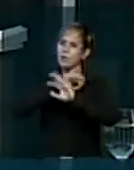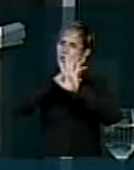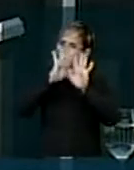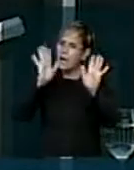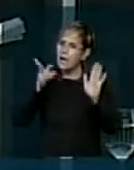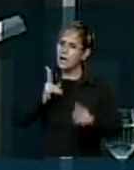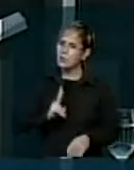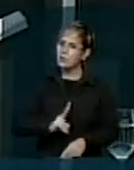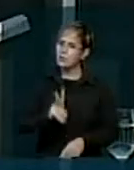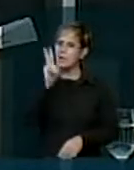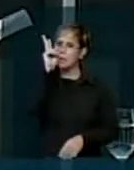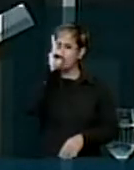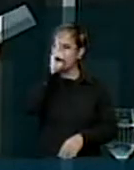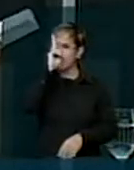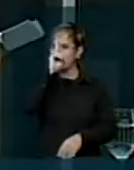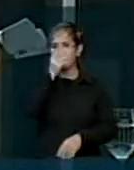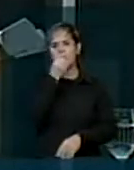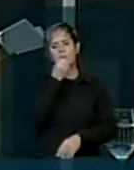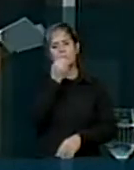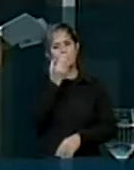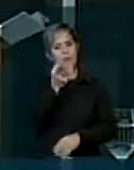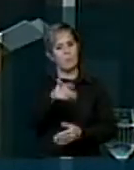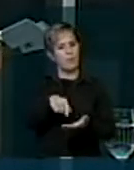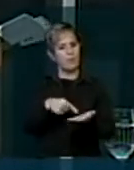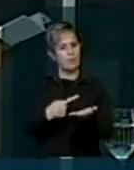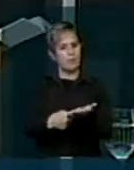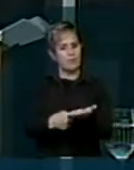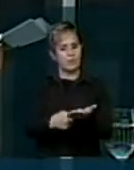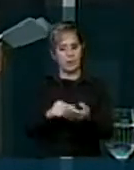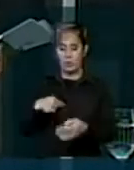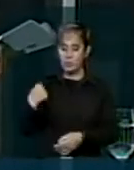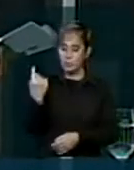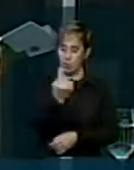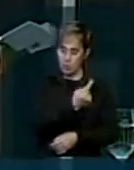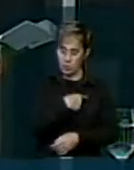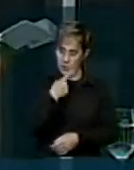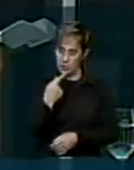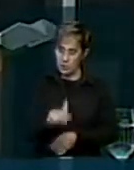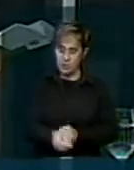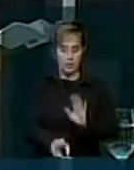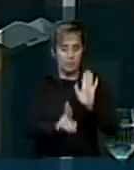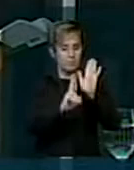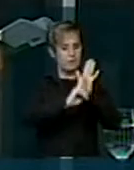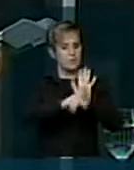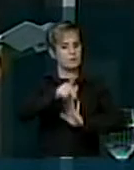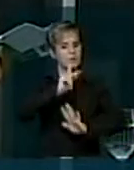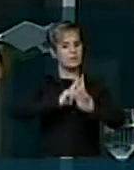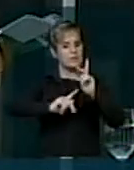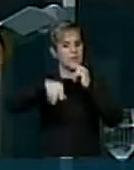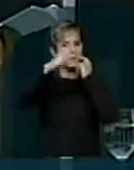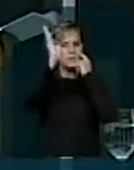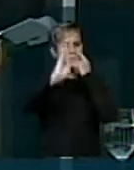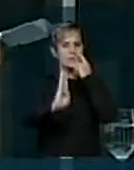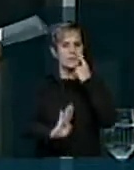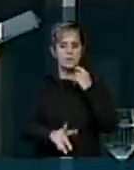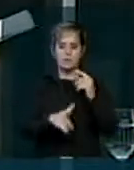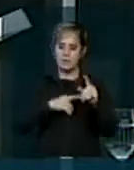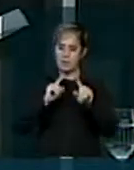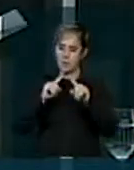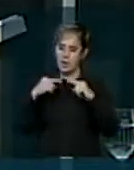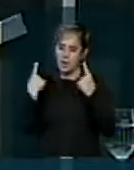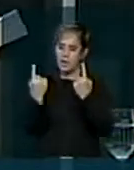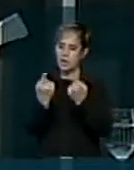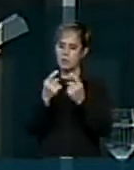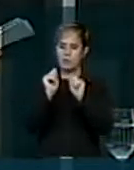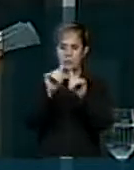bom relembrarmos e reafirmarmos o compromisso. Nós, representantes do povo brasileiro, reunidos em